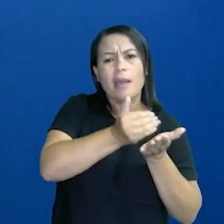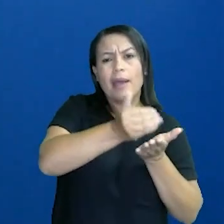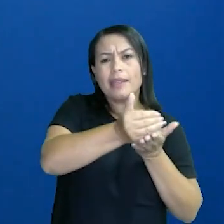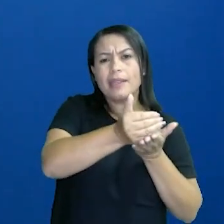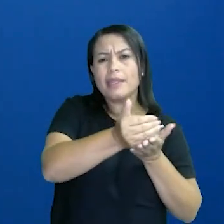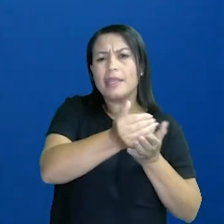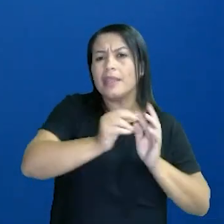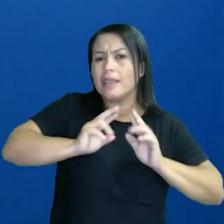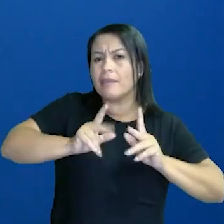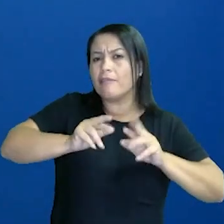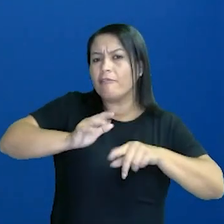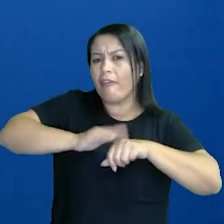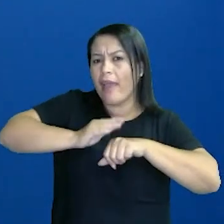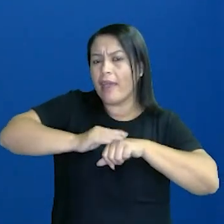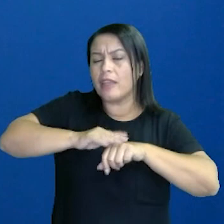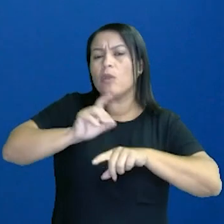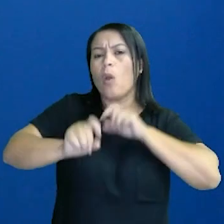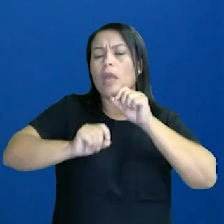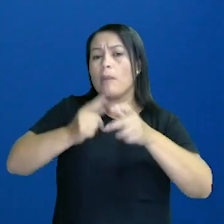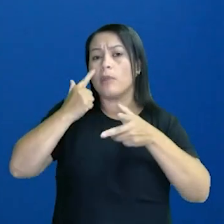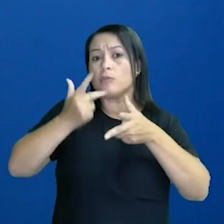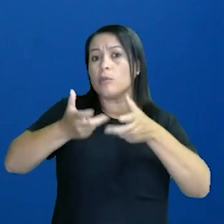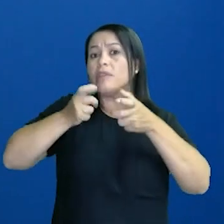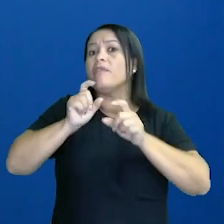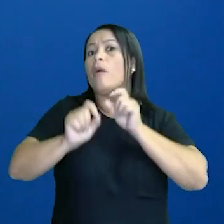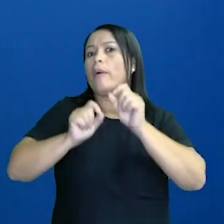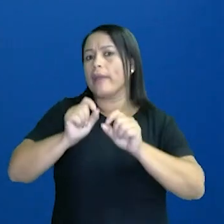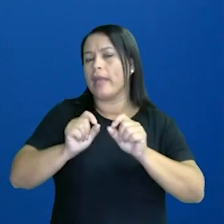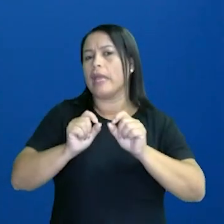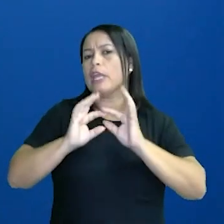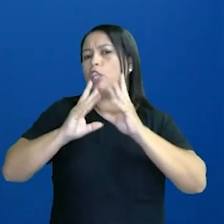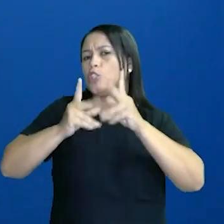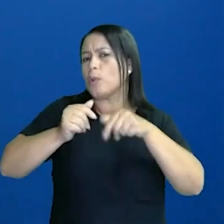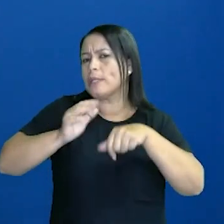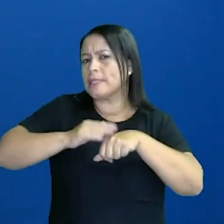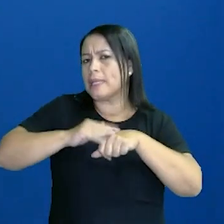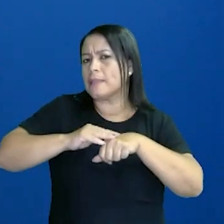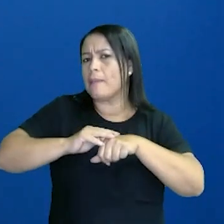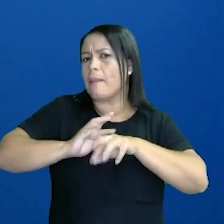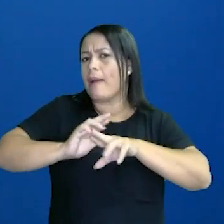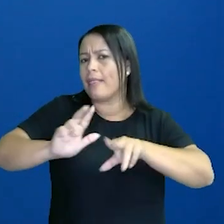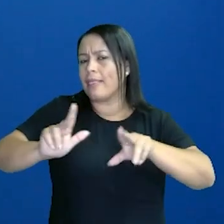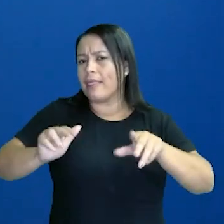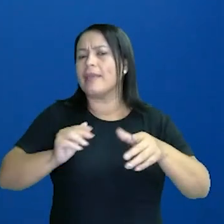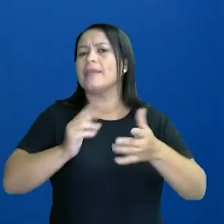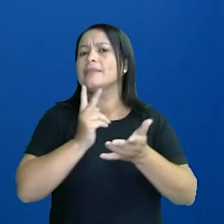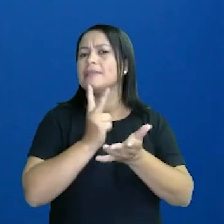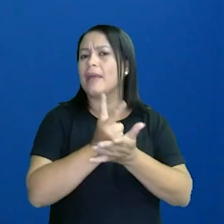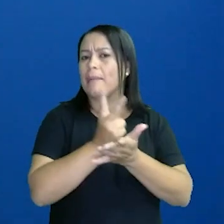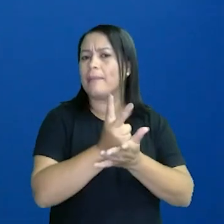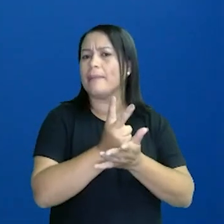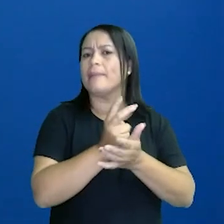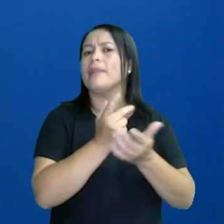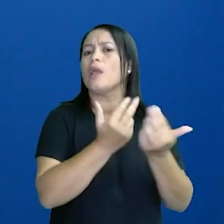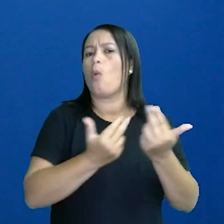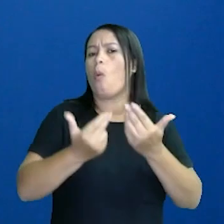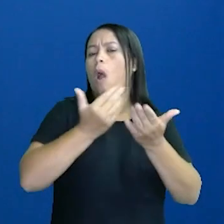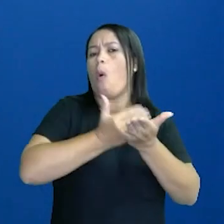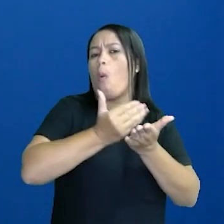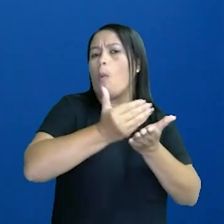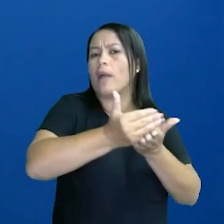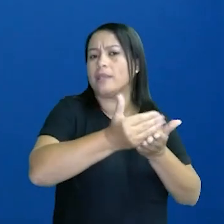de maneiras diferentes. Mas o que nós podemos observar é que todas as maneiras ele foi repartido o quê? Em partes